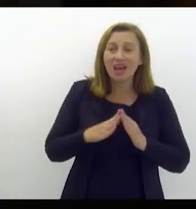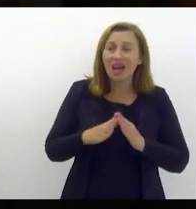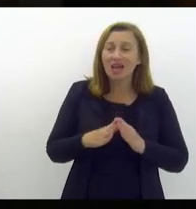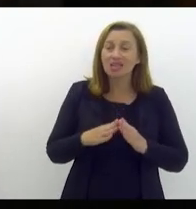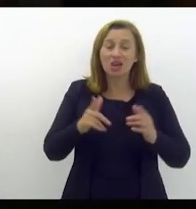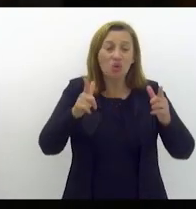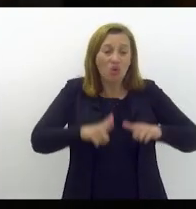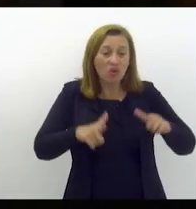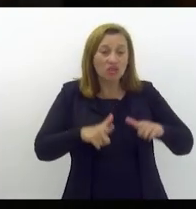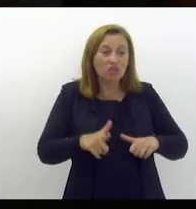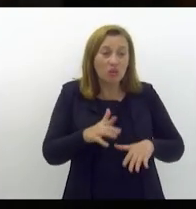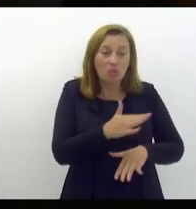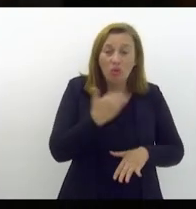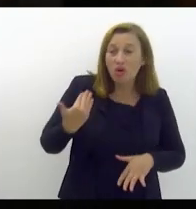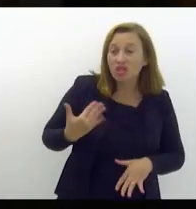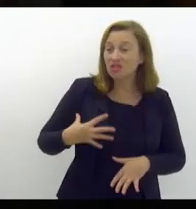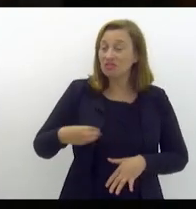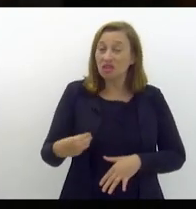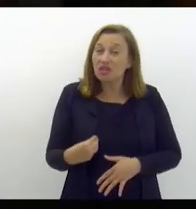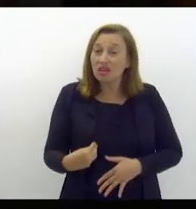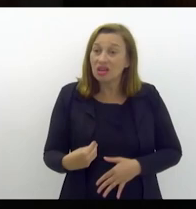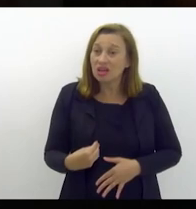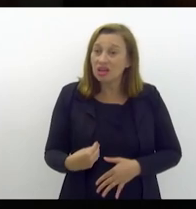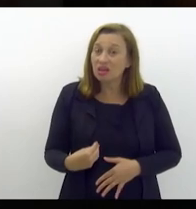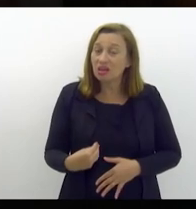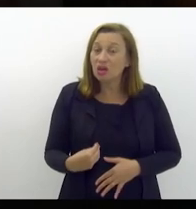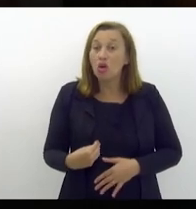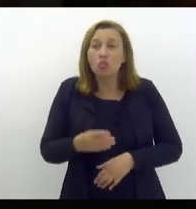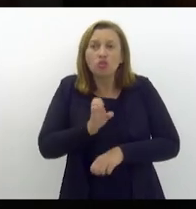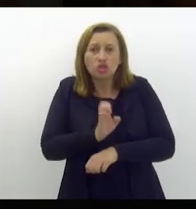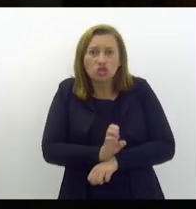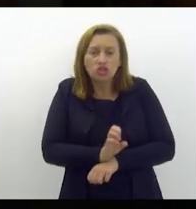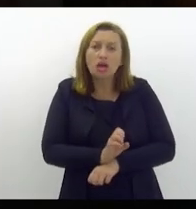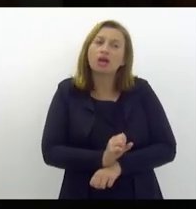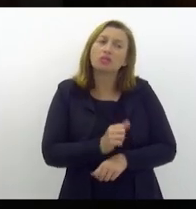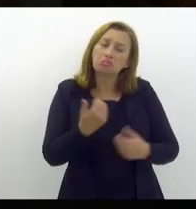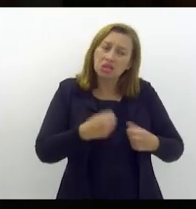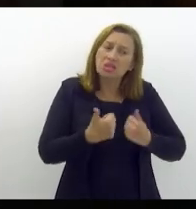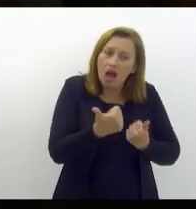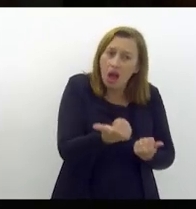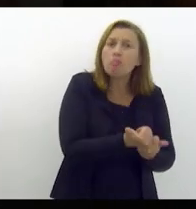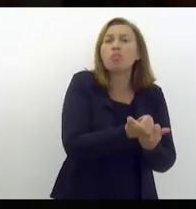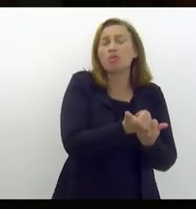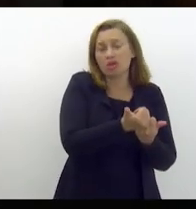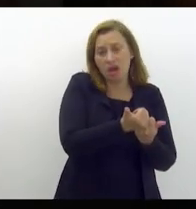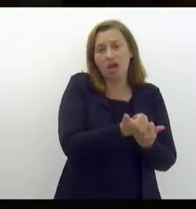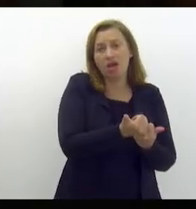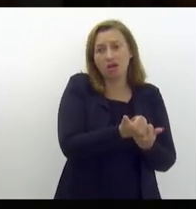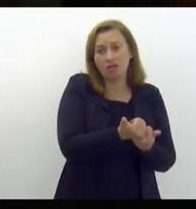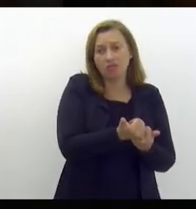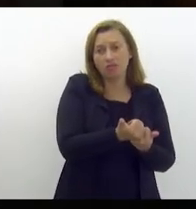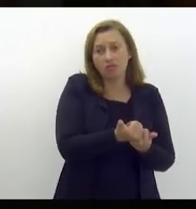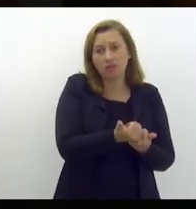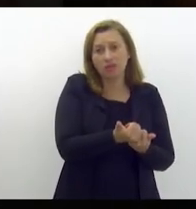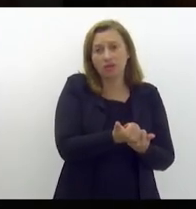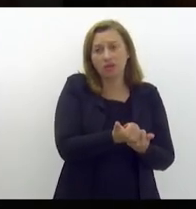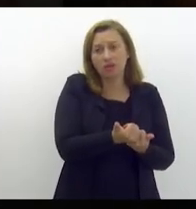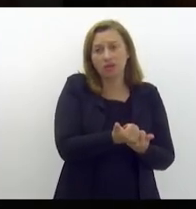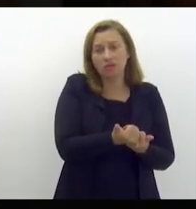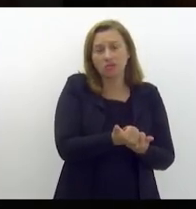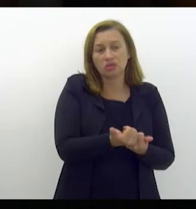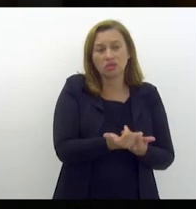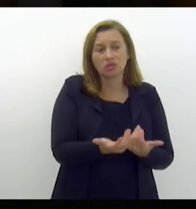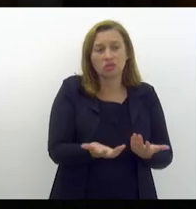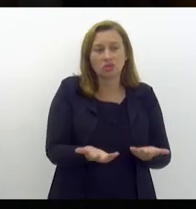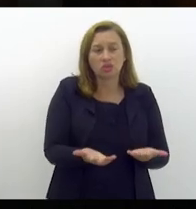foi assassinada. Isso é o mínimo que o Estado poderia prover de garantir, diante de uma